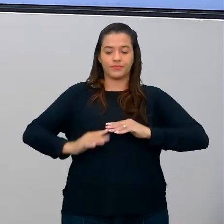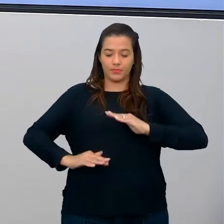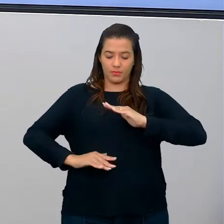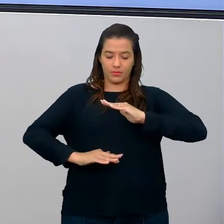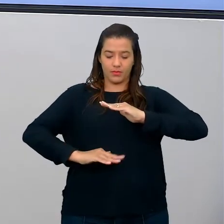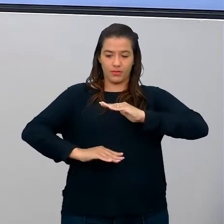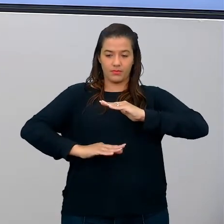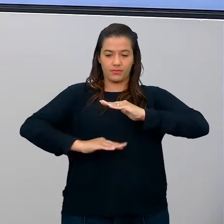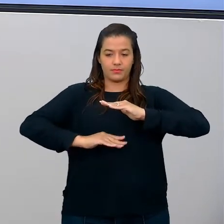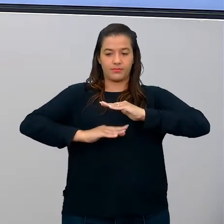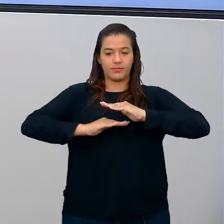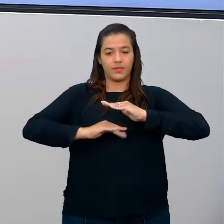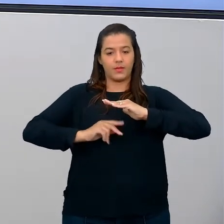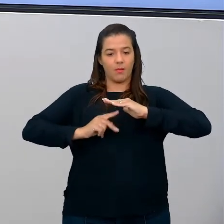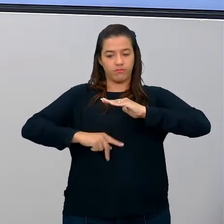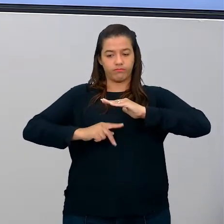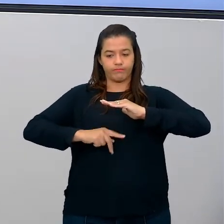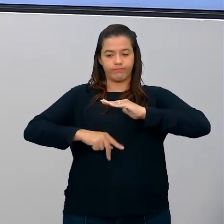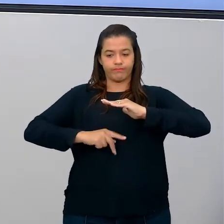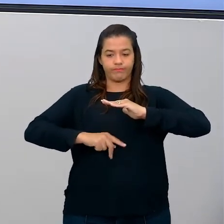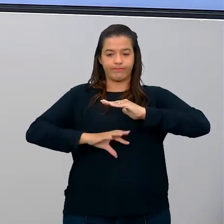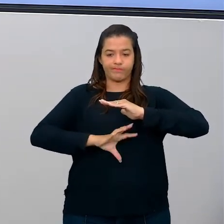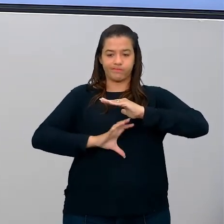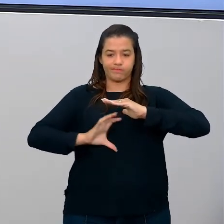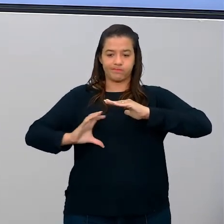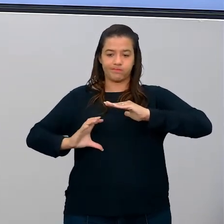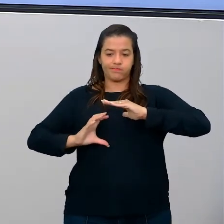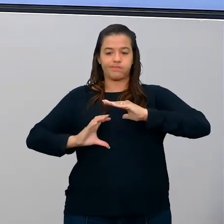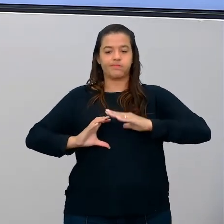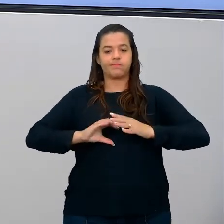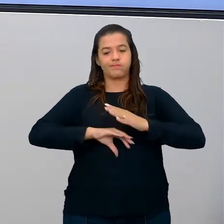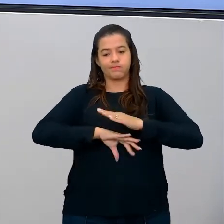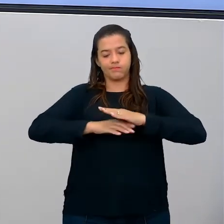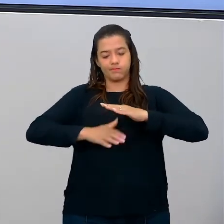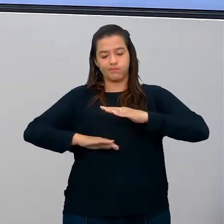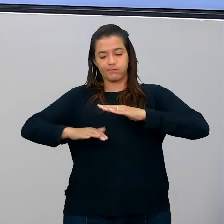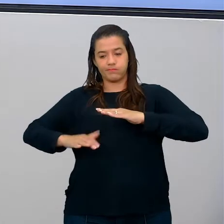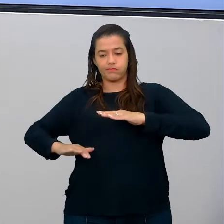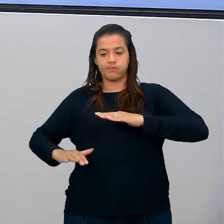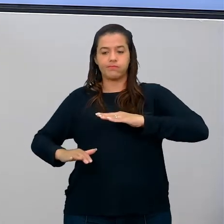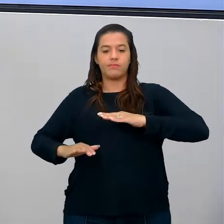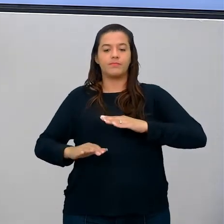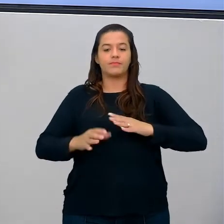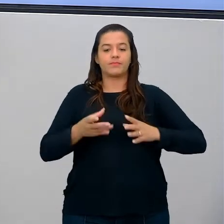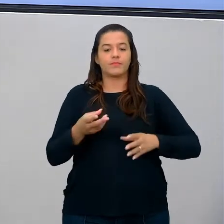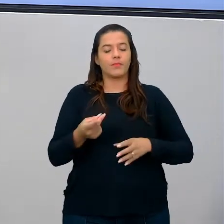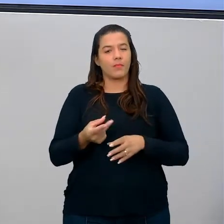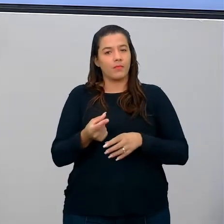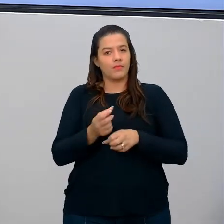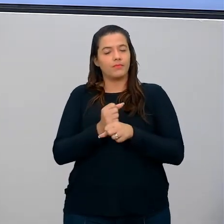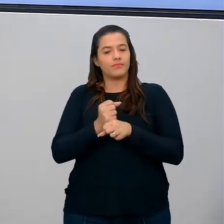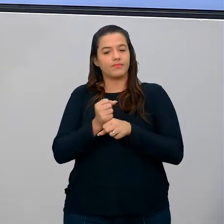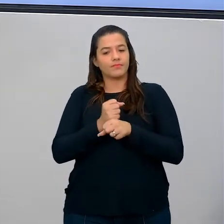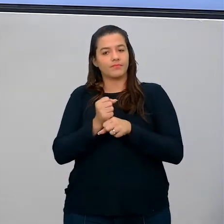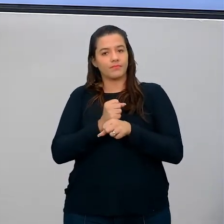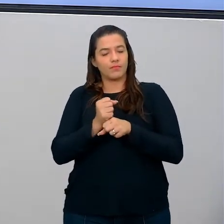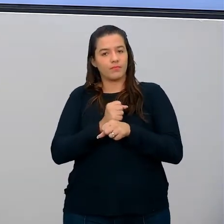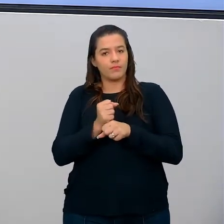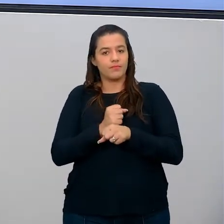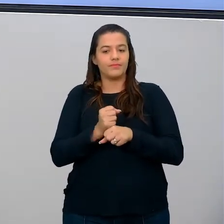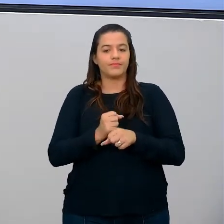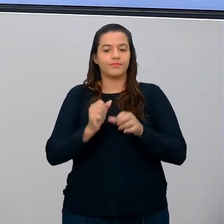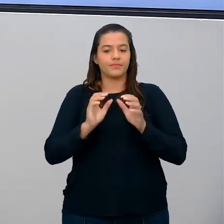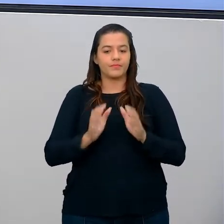processo começa na rocha-mãe, então isso aqui tudo era uma rocha que, durante muitos e muitos